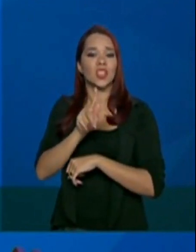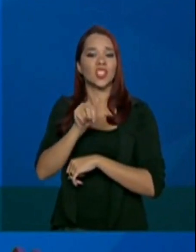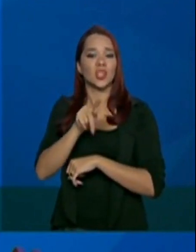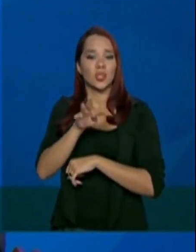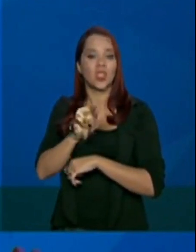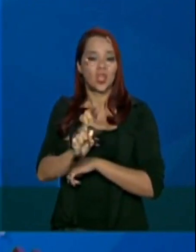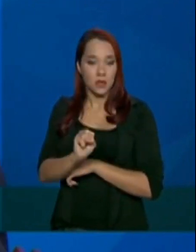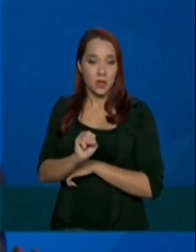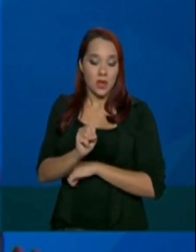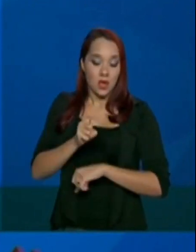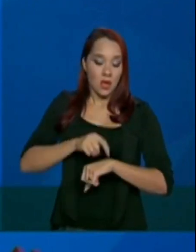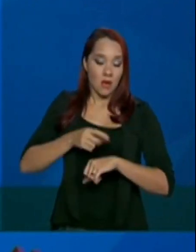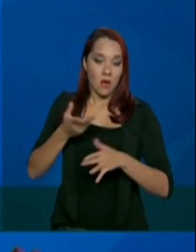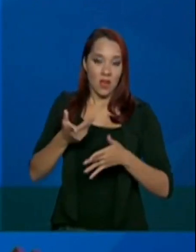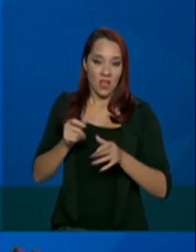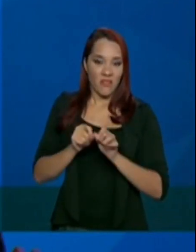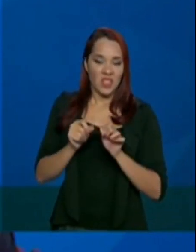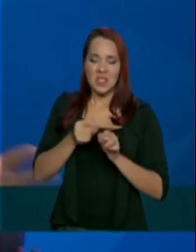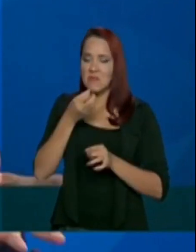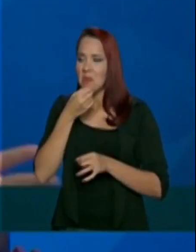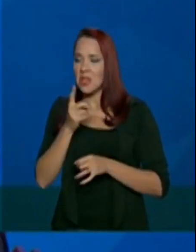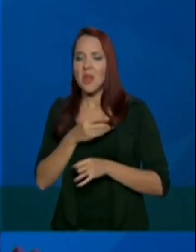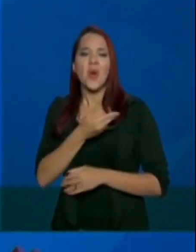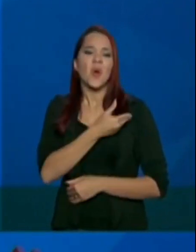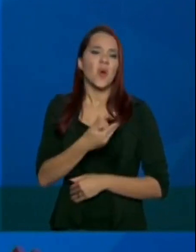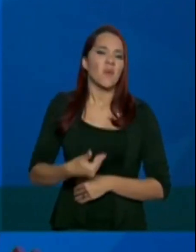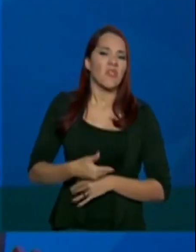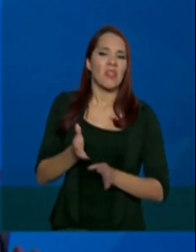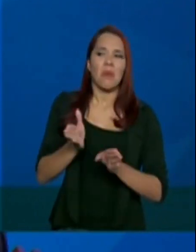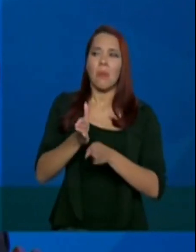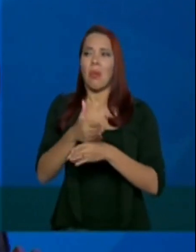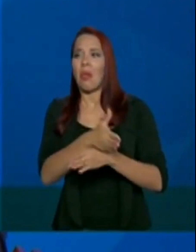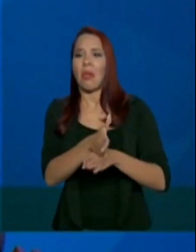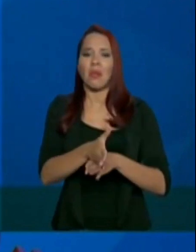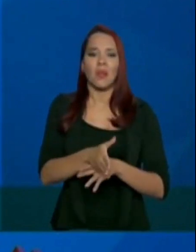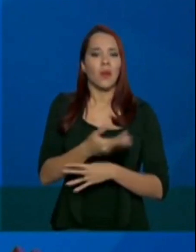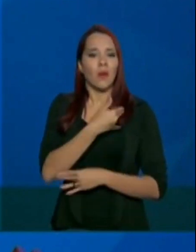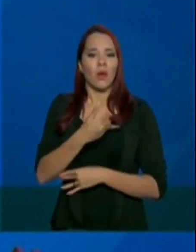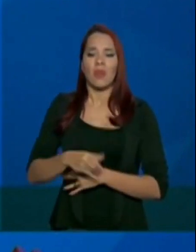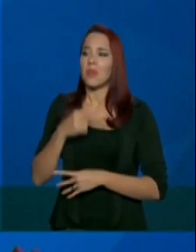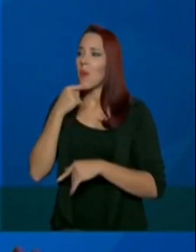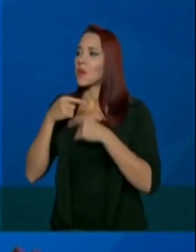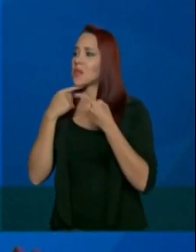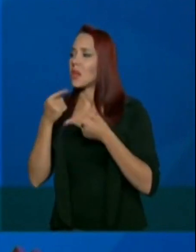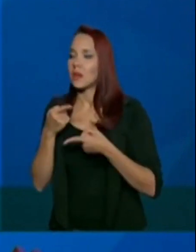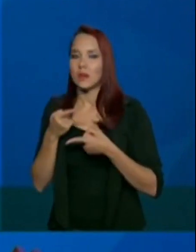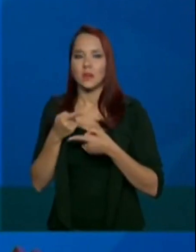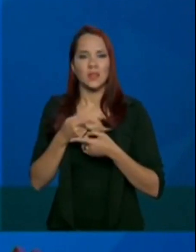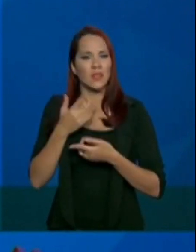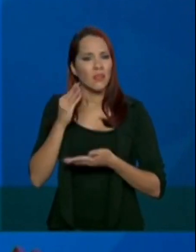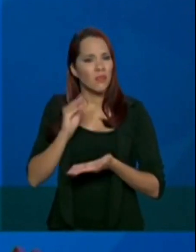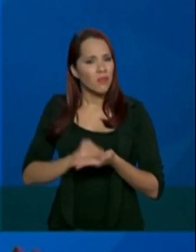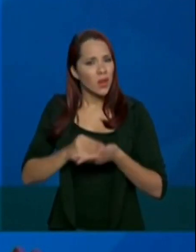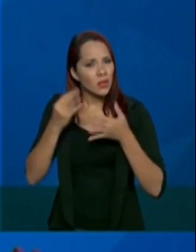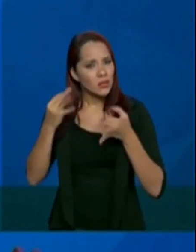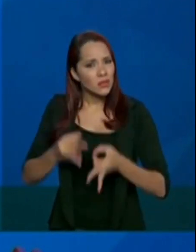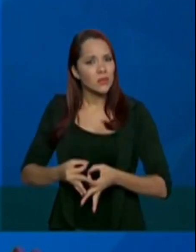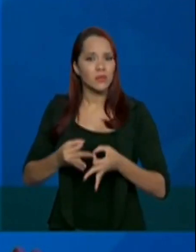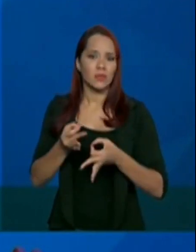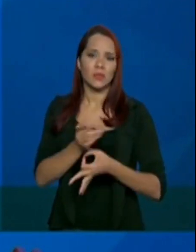dessa não estamos fazendo o suficiente o governo e descoordenados o governo não consegue entregar isso é injusto